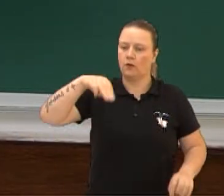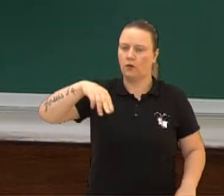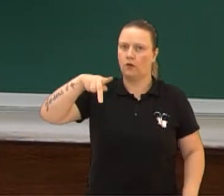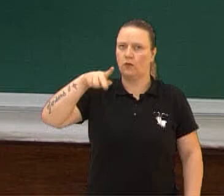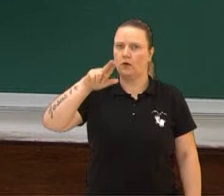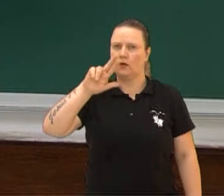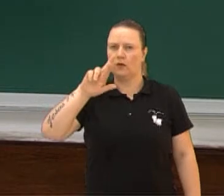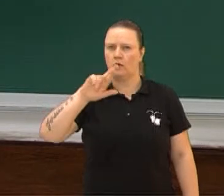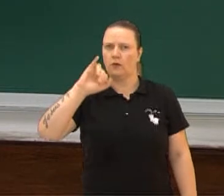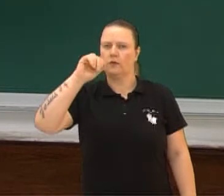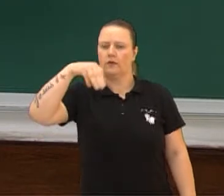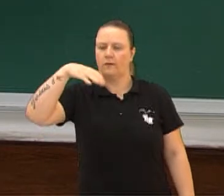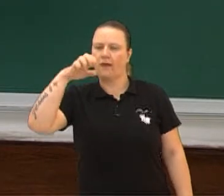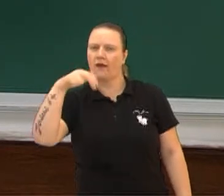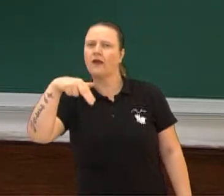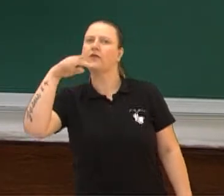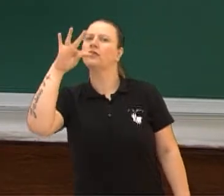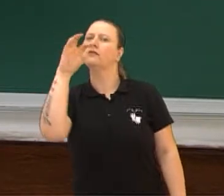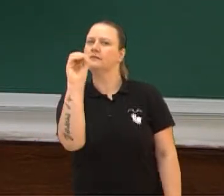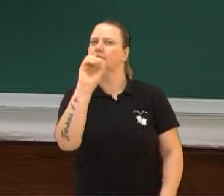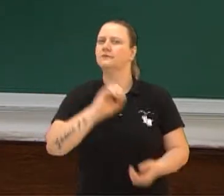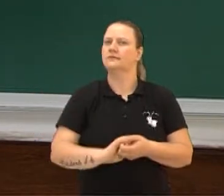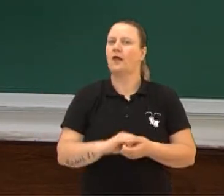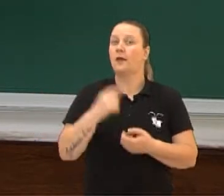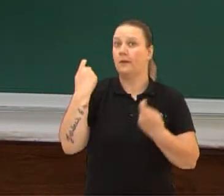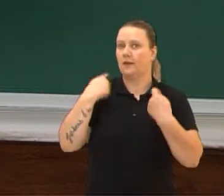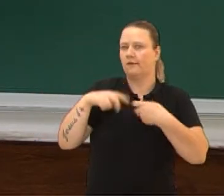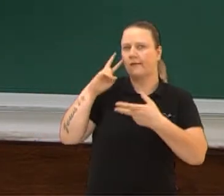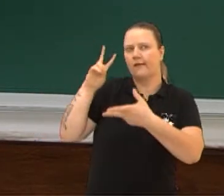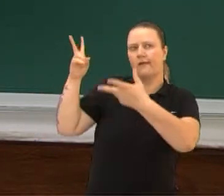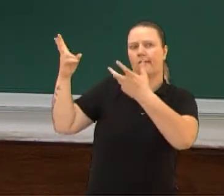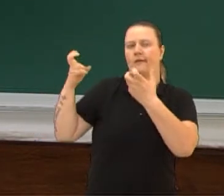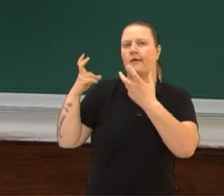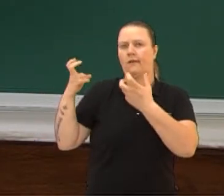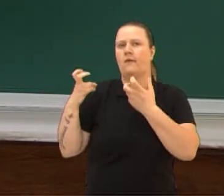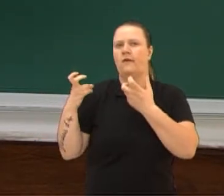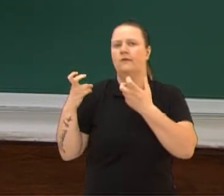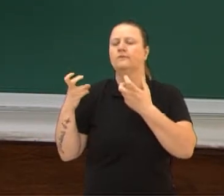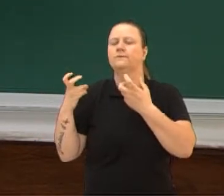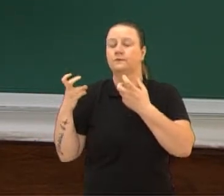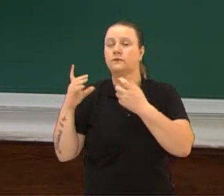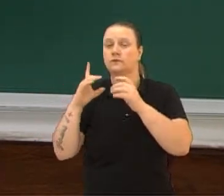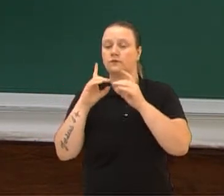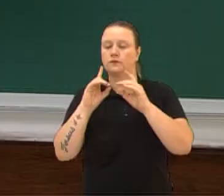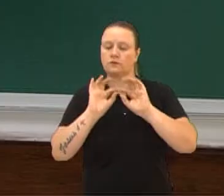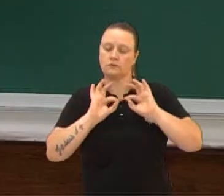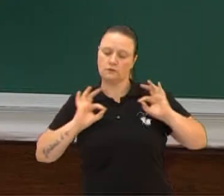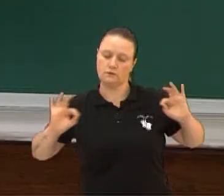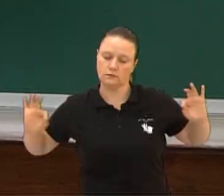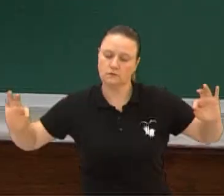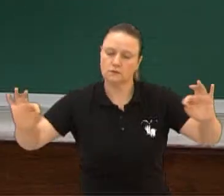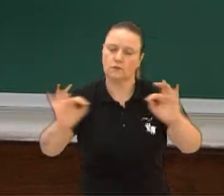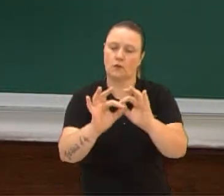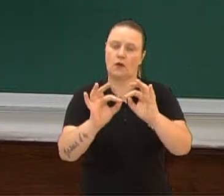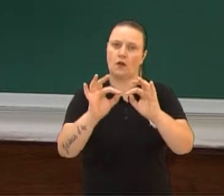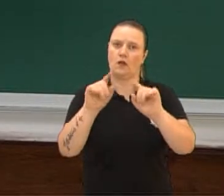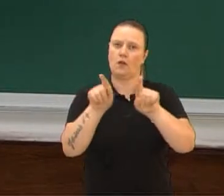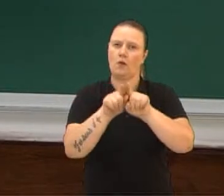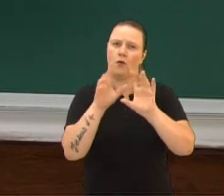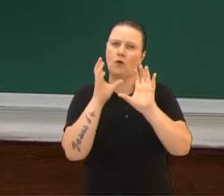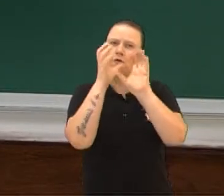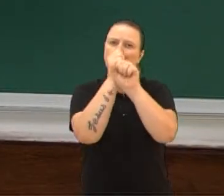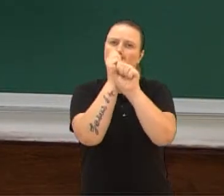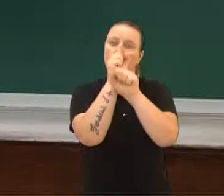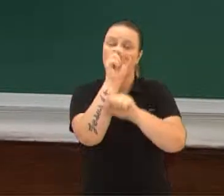que observar ali? O diâmetro, né? Mas para que eu consiga calcular, né, usando a formulazinha, eu tenho